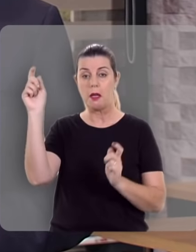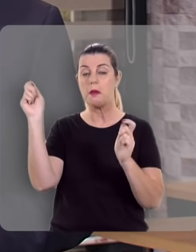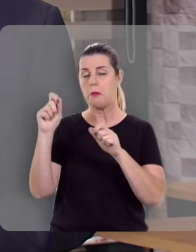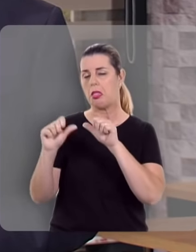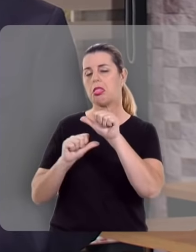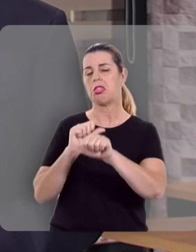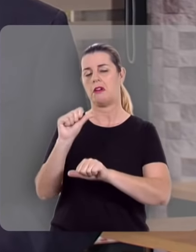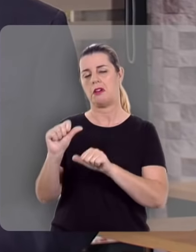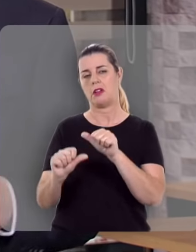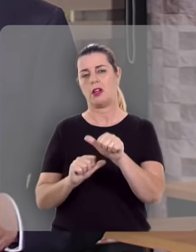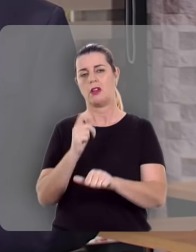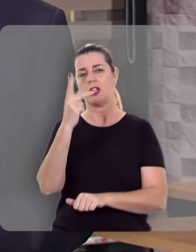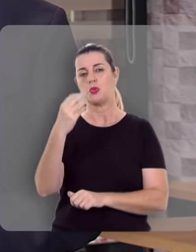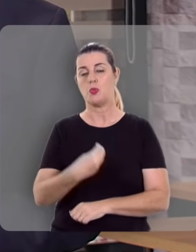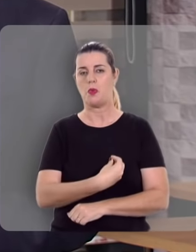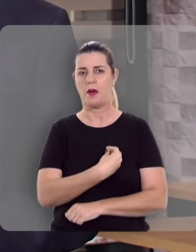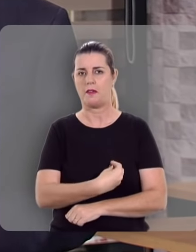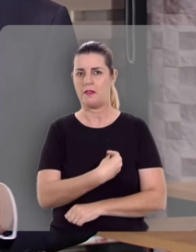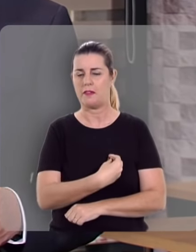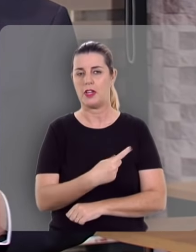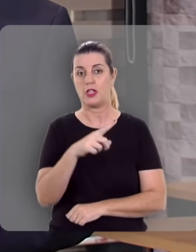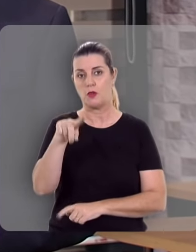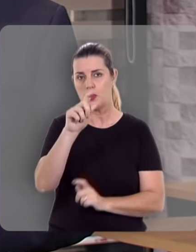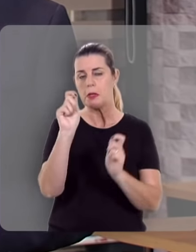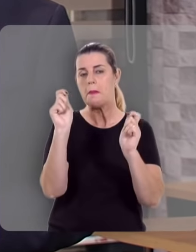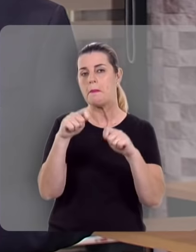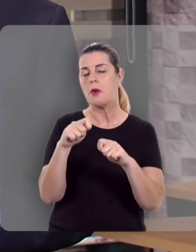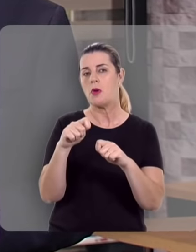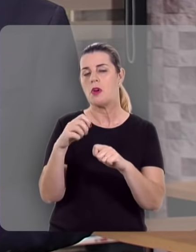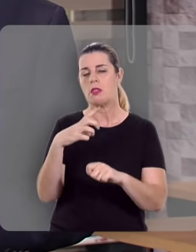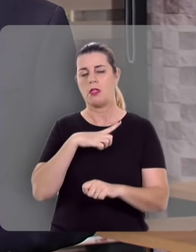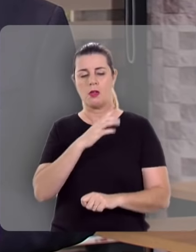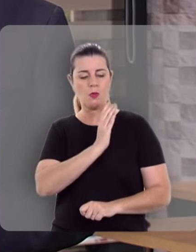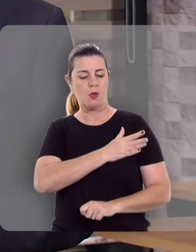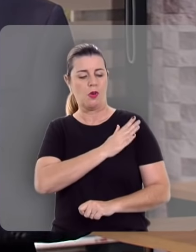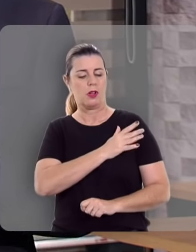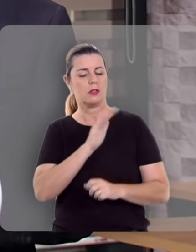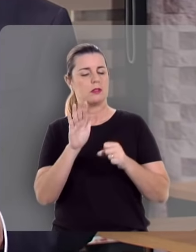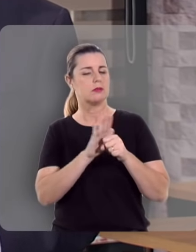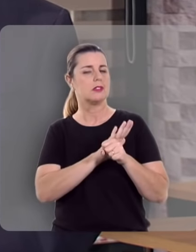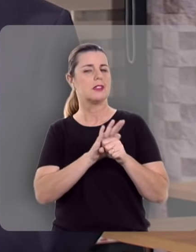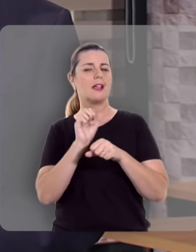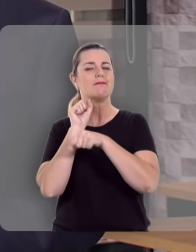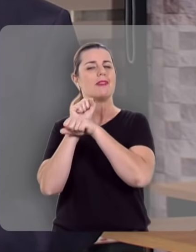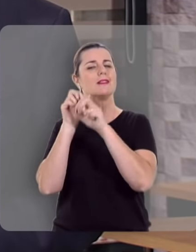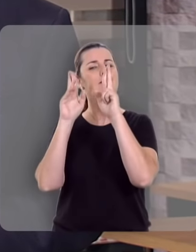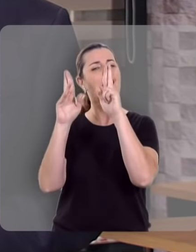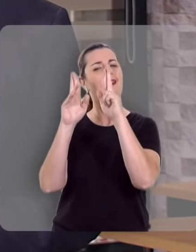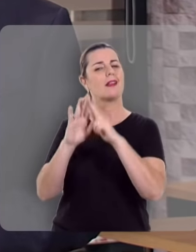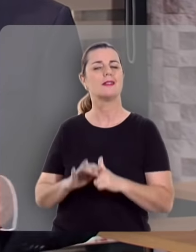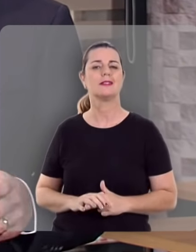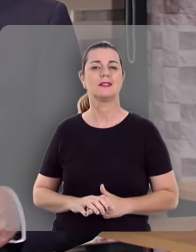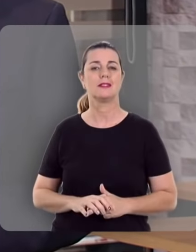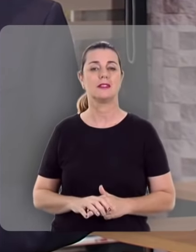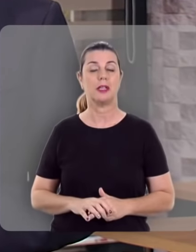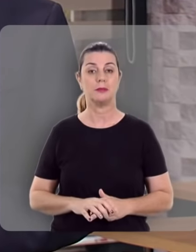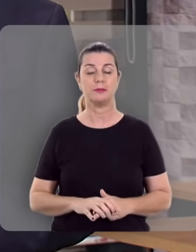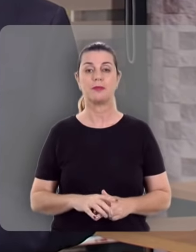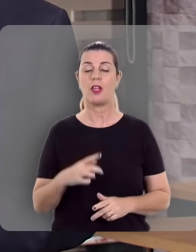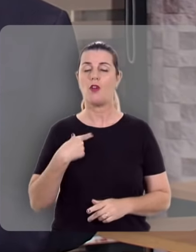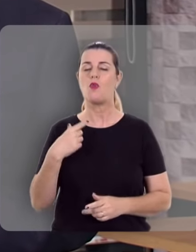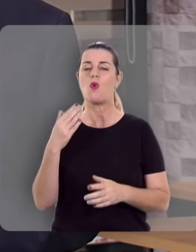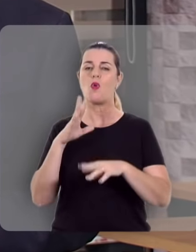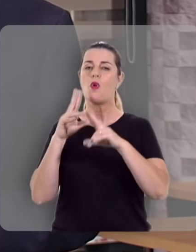pode transformar a sua vida, que você possa ter o seu coração cheio de esperança. Daqui a pouco eu